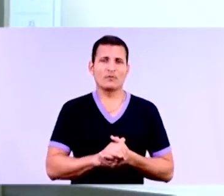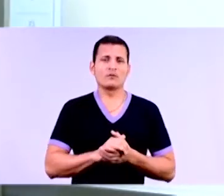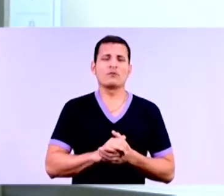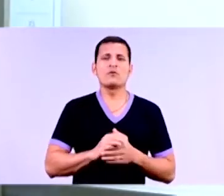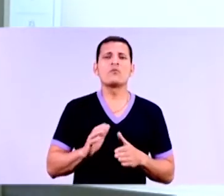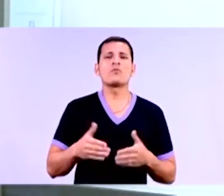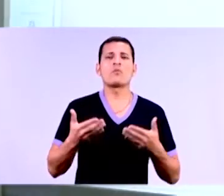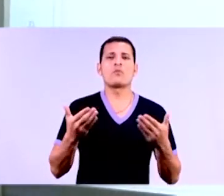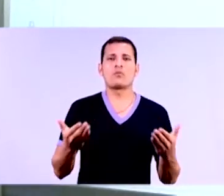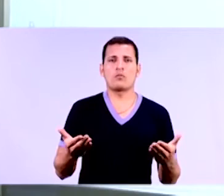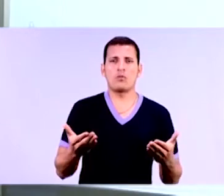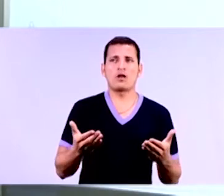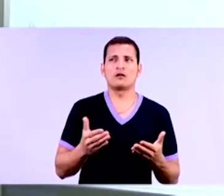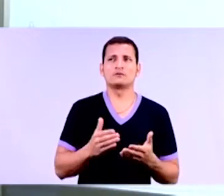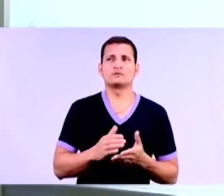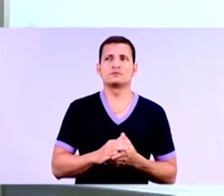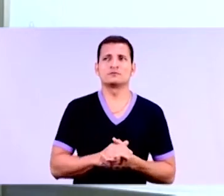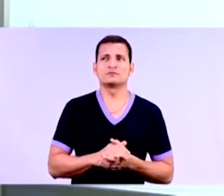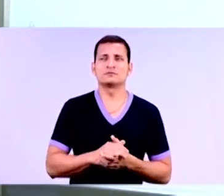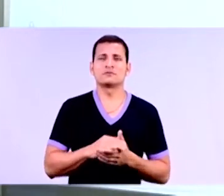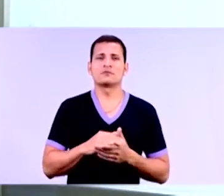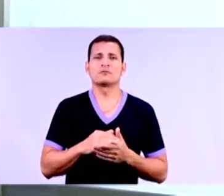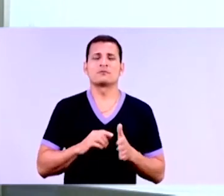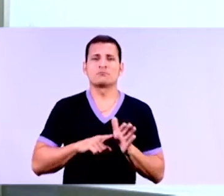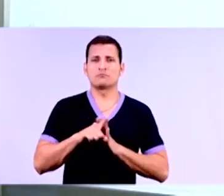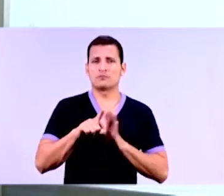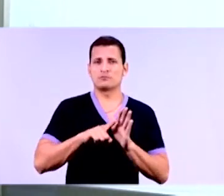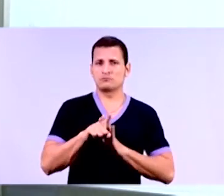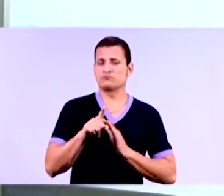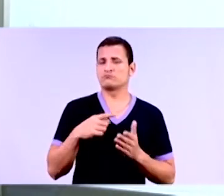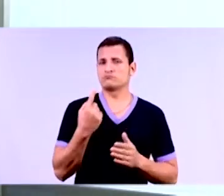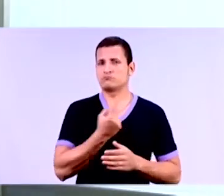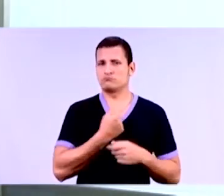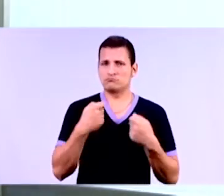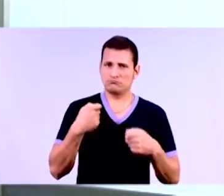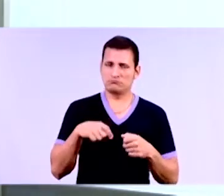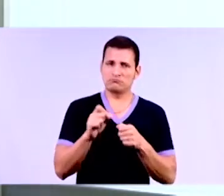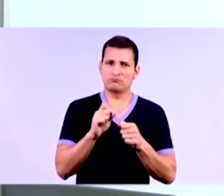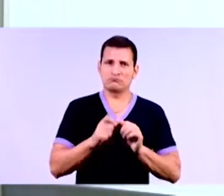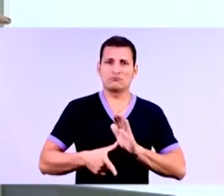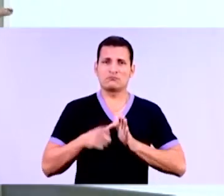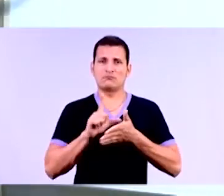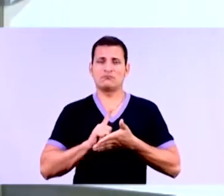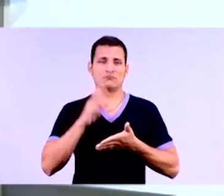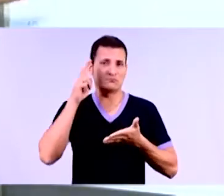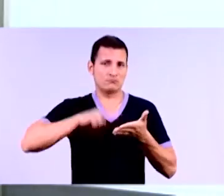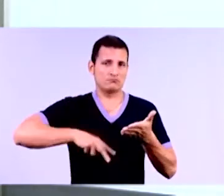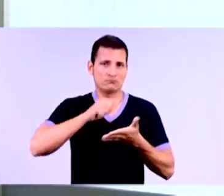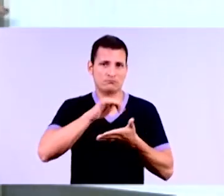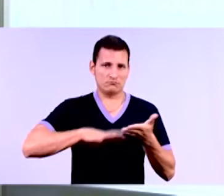são as perguntas que a gente tem que fazer antes de ler um texto?